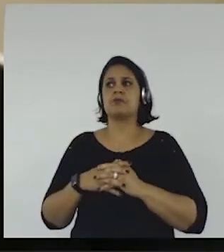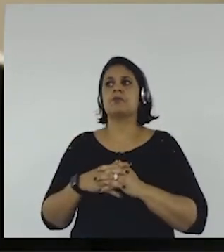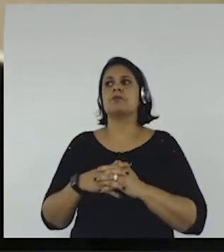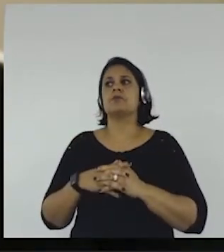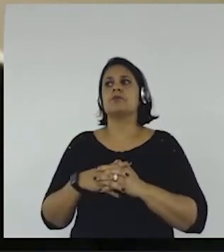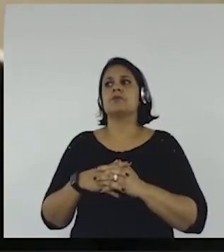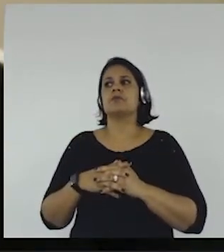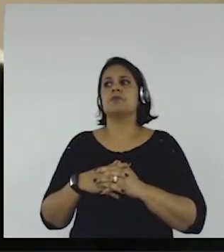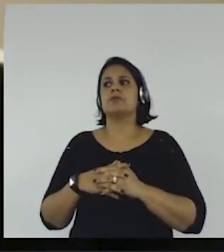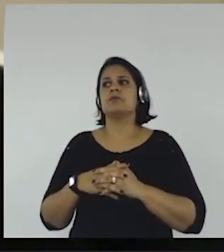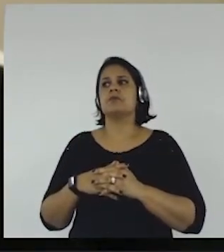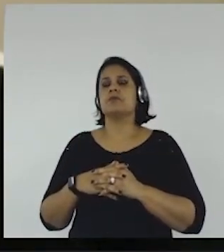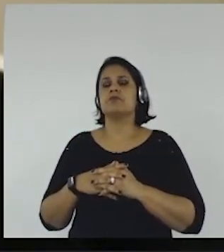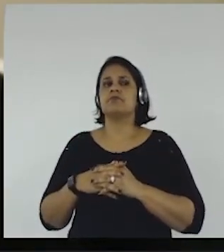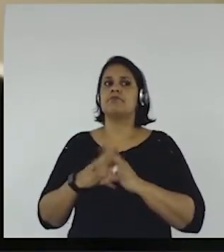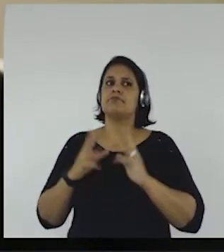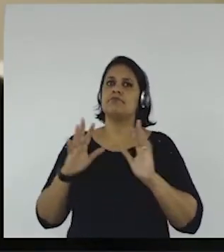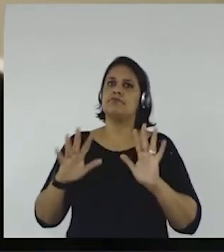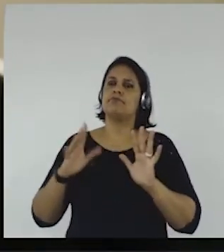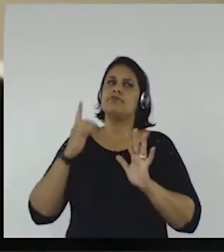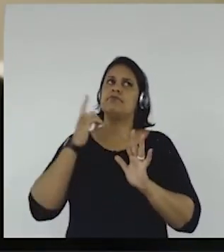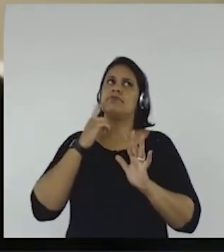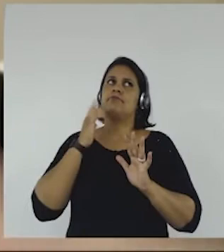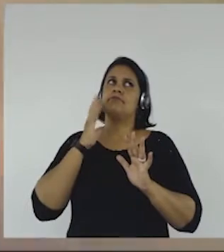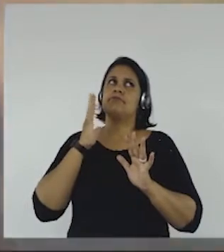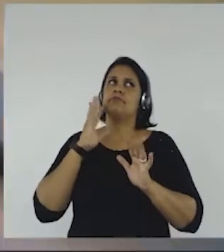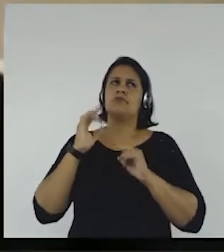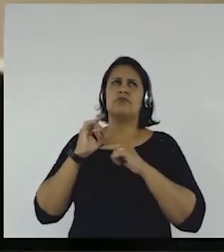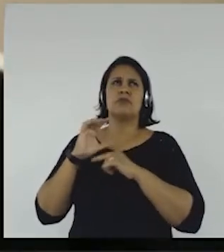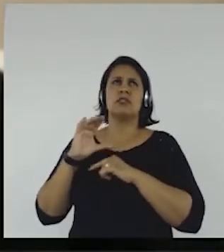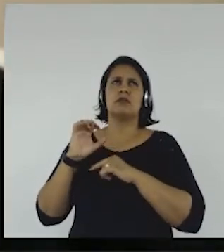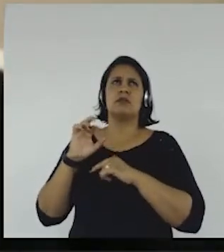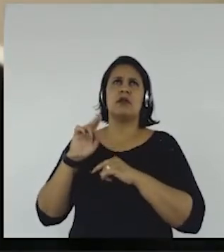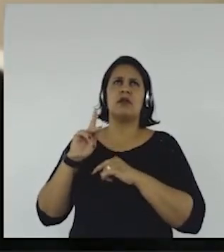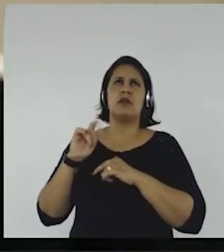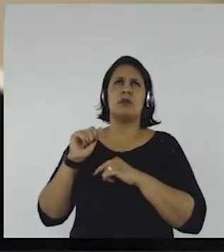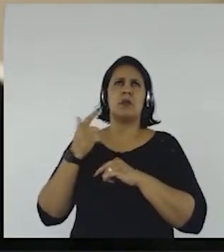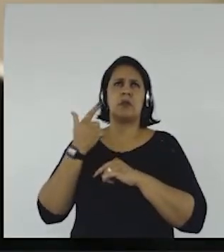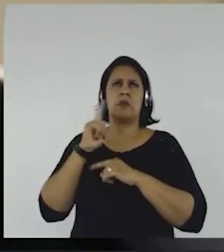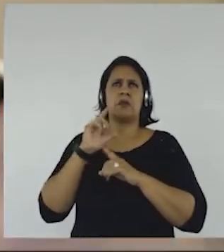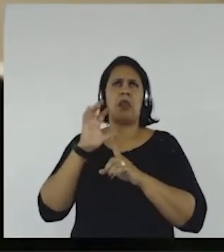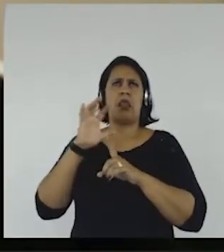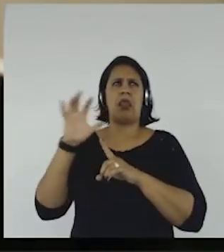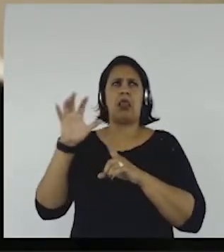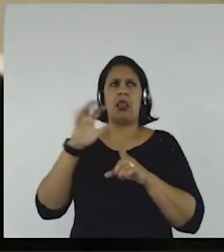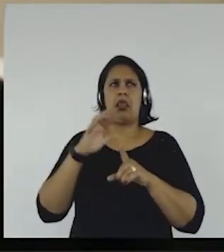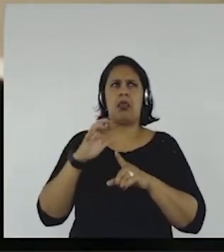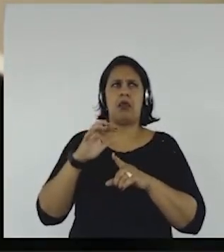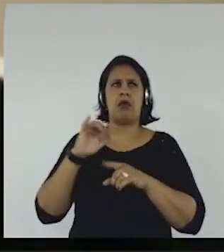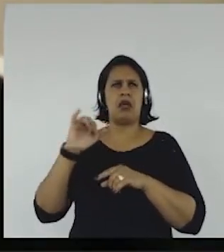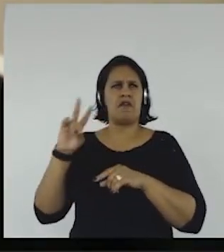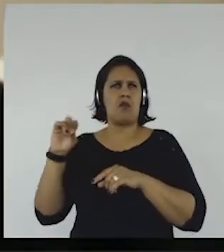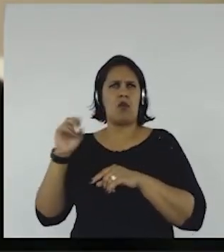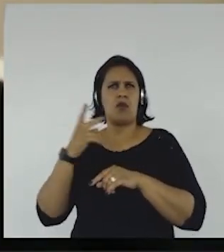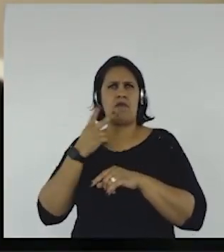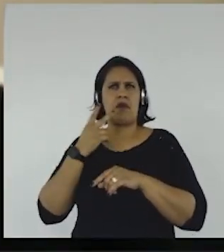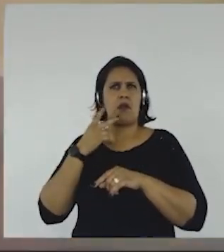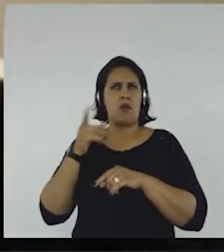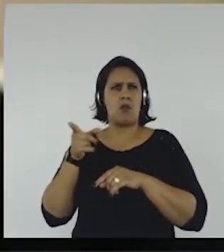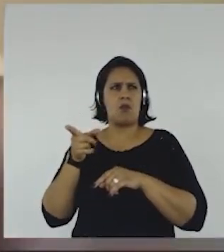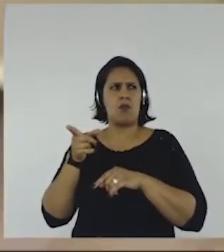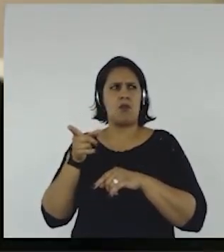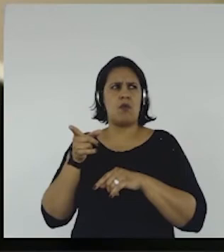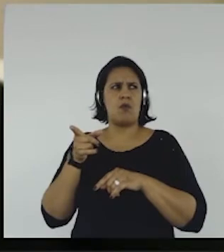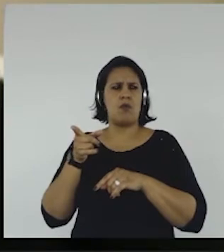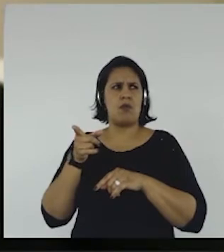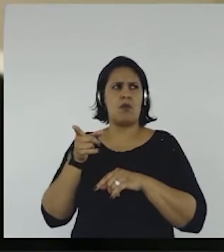Mas aí as pessoas pensam, mas Serpa Lopes tinha esse poder de convencimento que a desembargadora